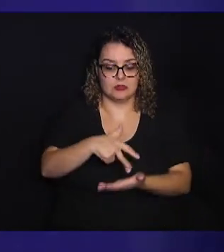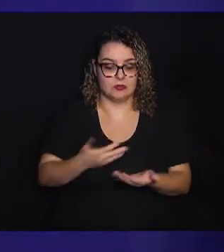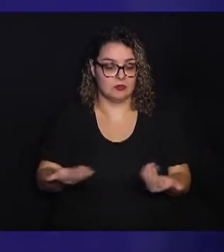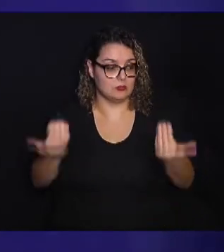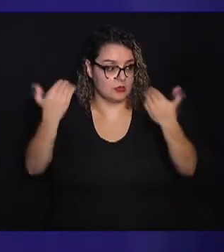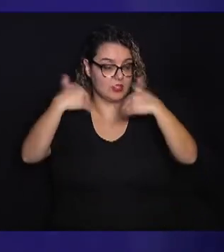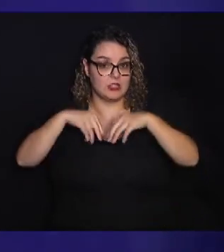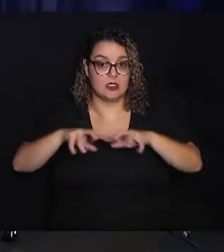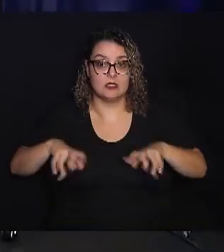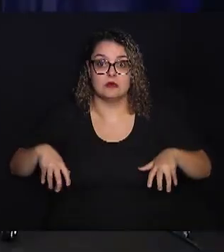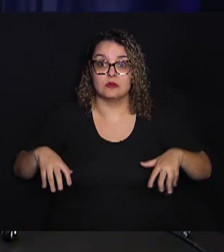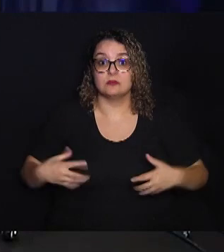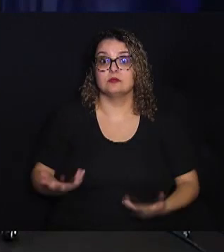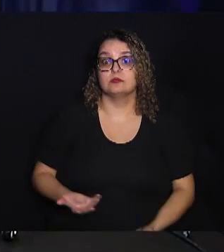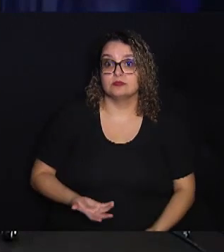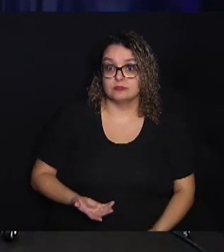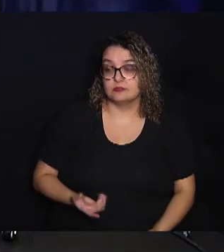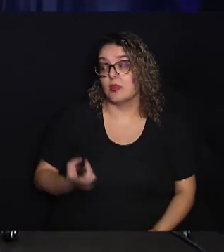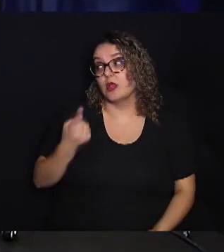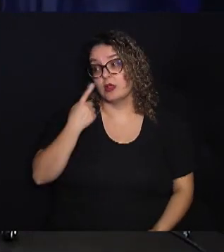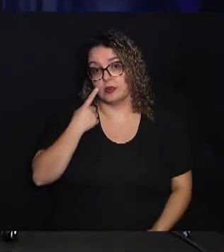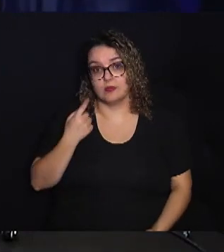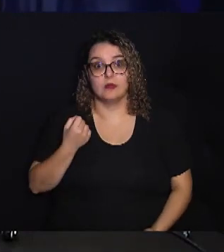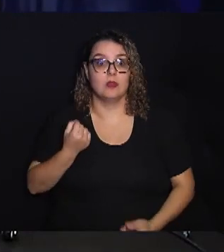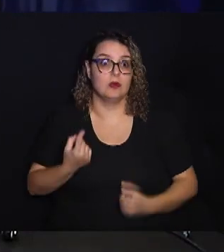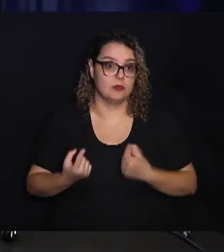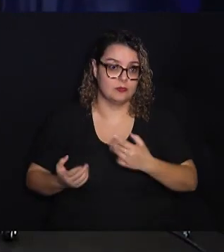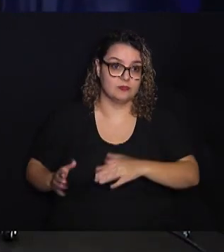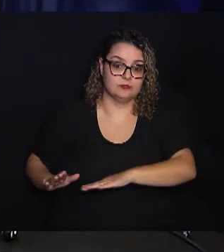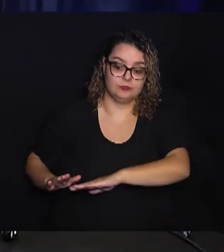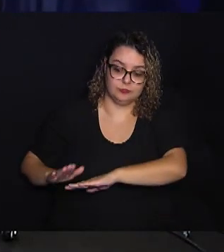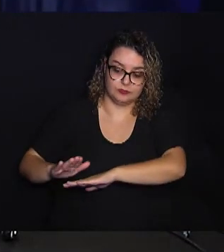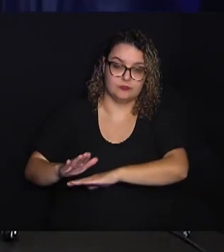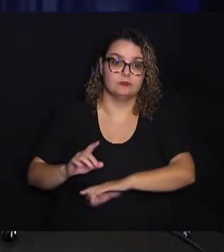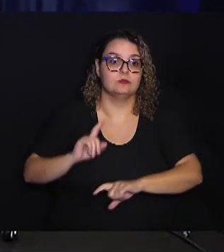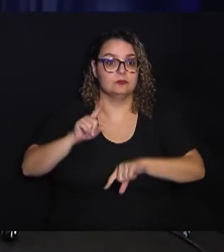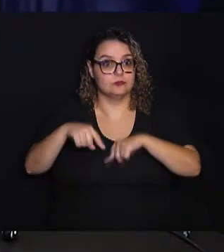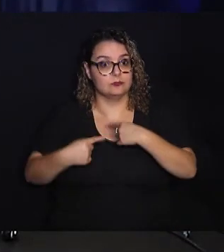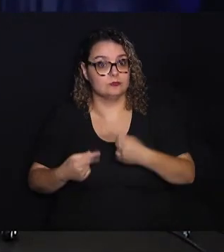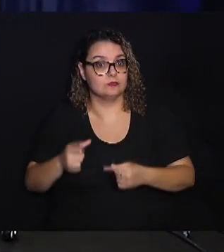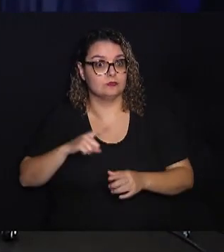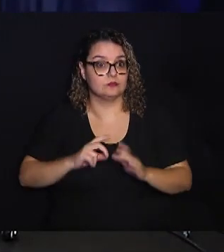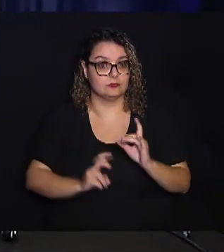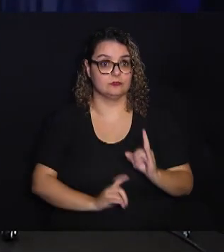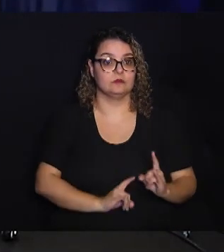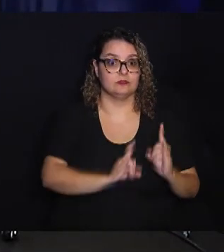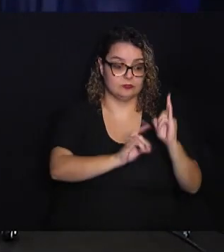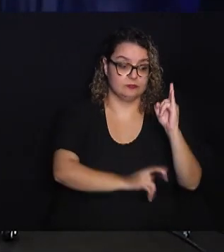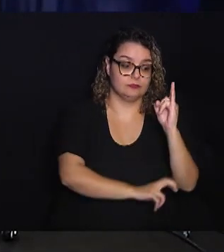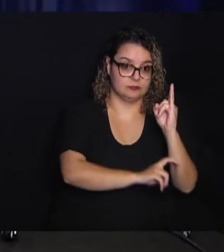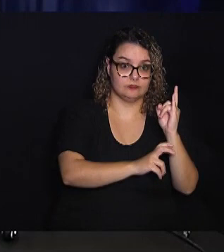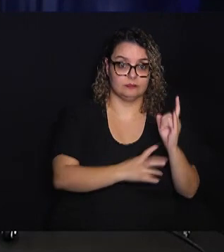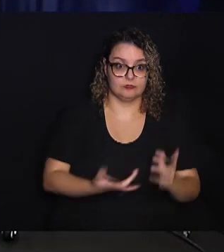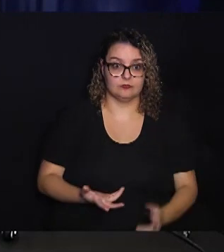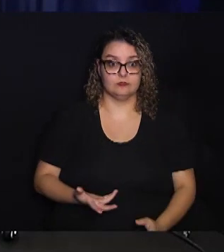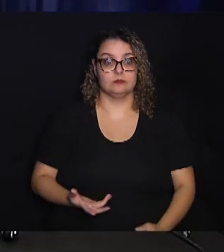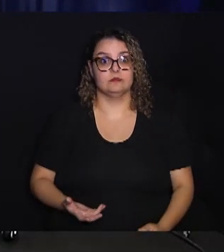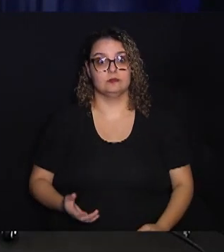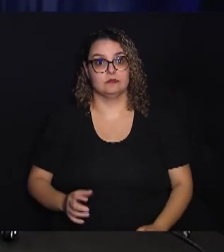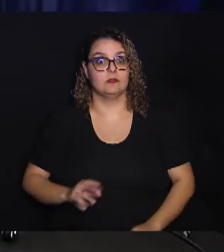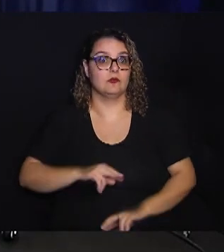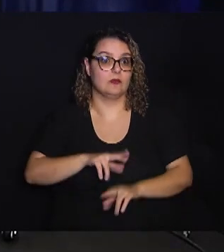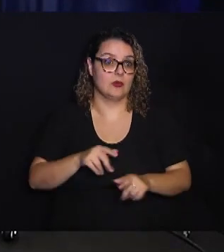palco. Alguns têm rampa, outros têm elevador, mas já aconteceu da gente ter que pegar